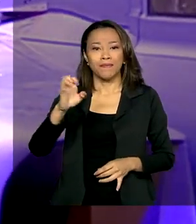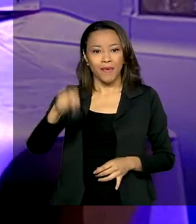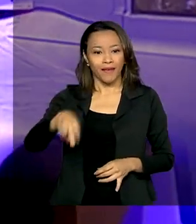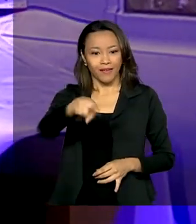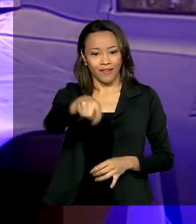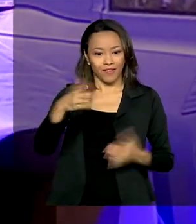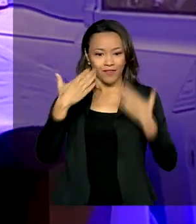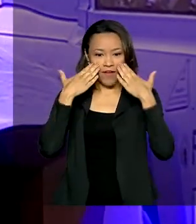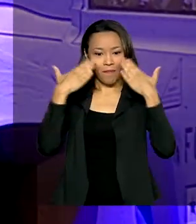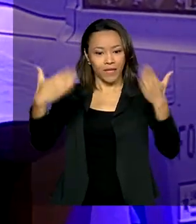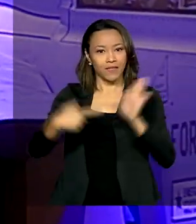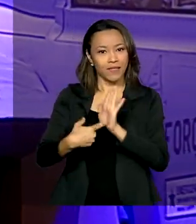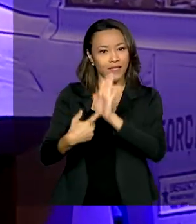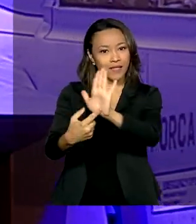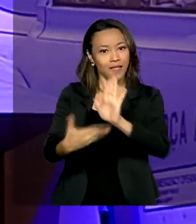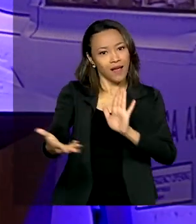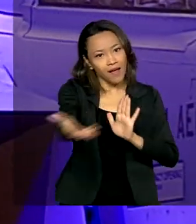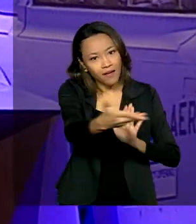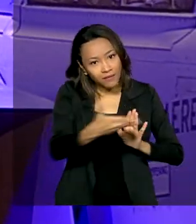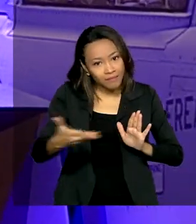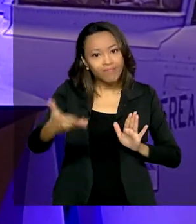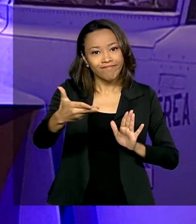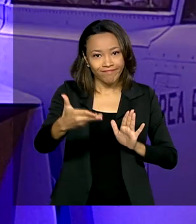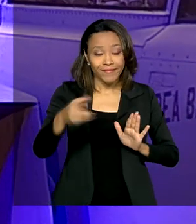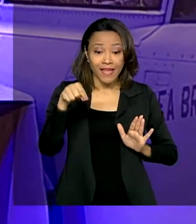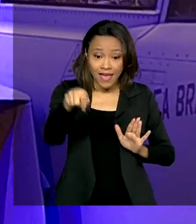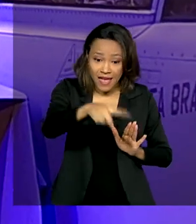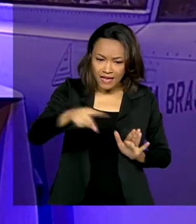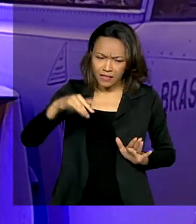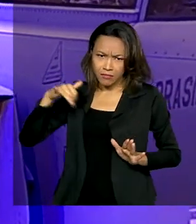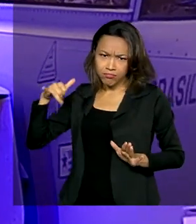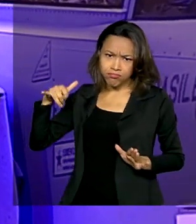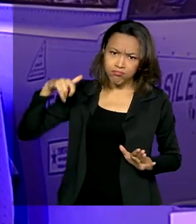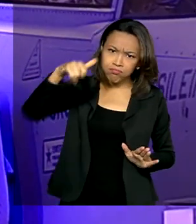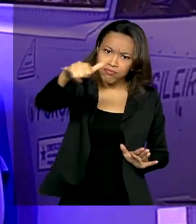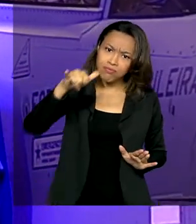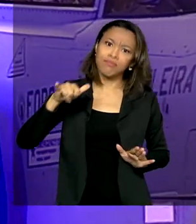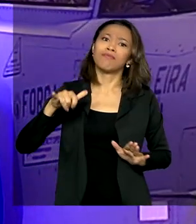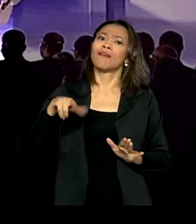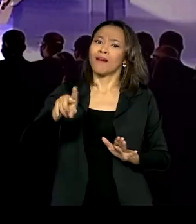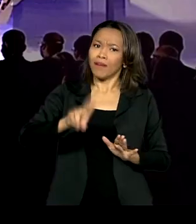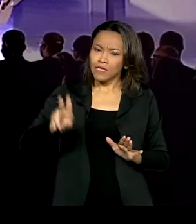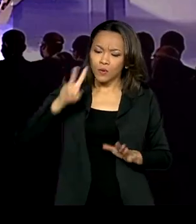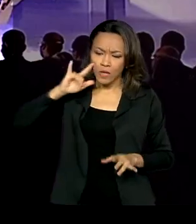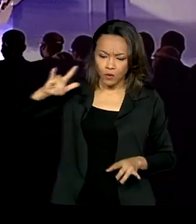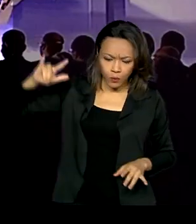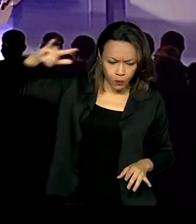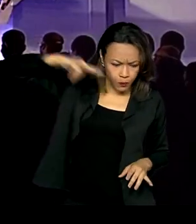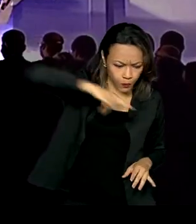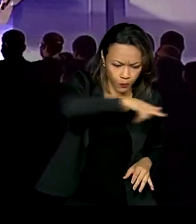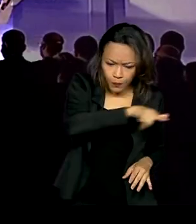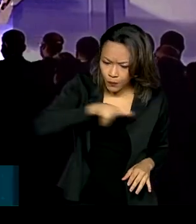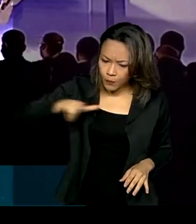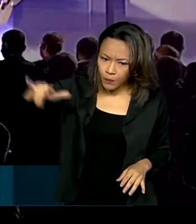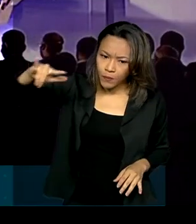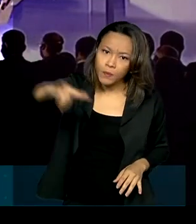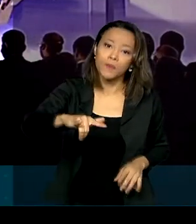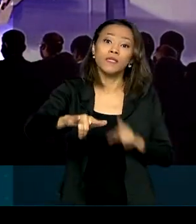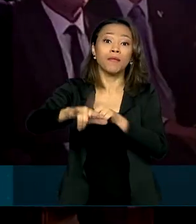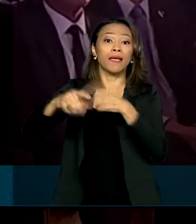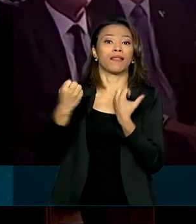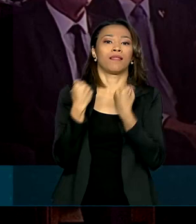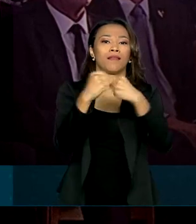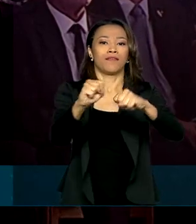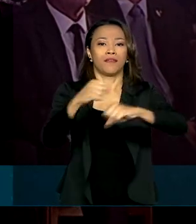apresentados pelo Comando da Aeronáutica. Os caças suecos serão usados no monitoramento do espaço aéreo e na defesa de